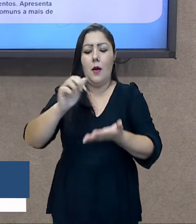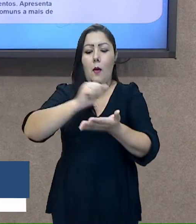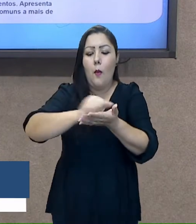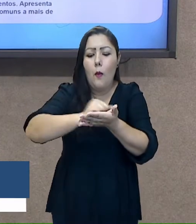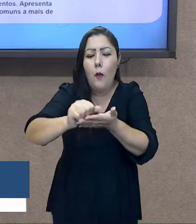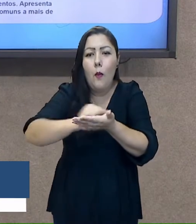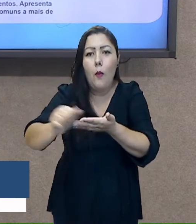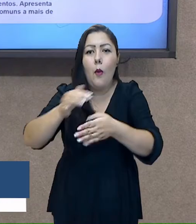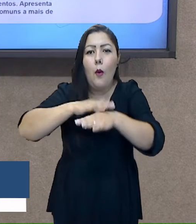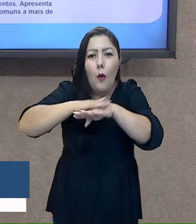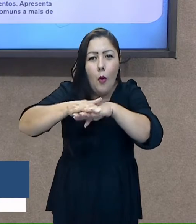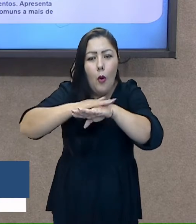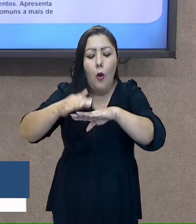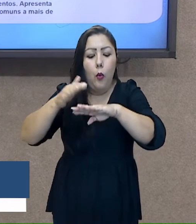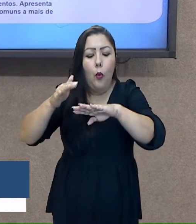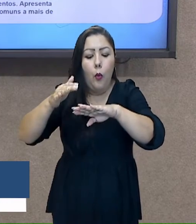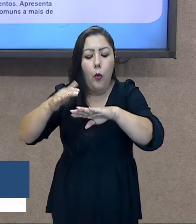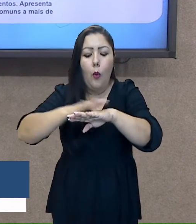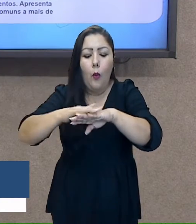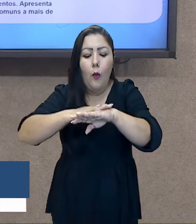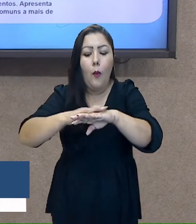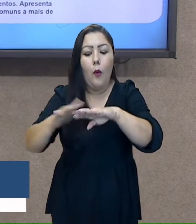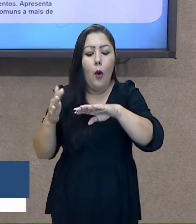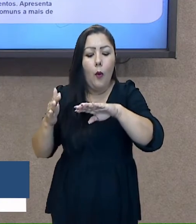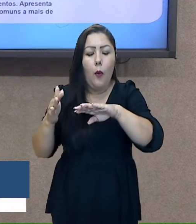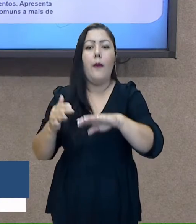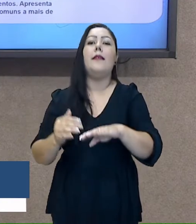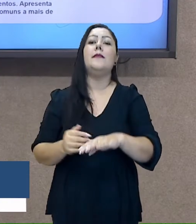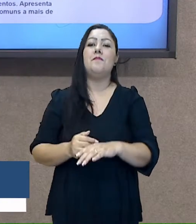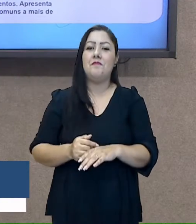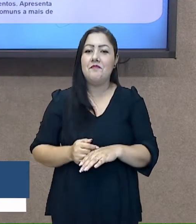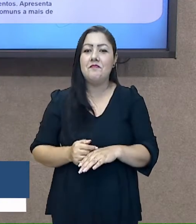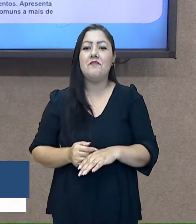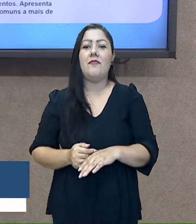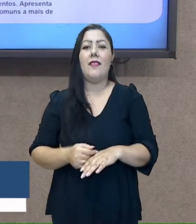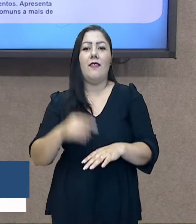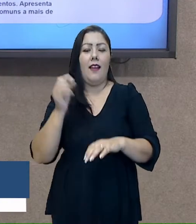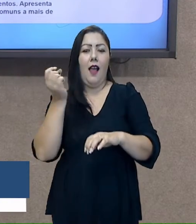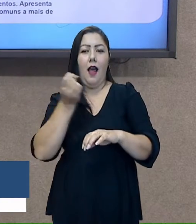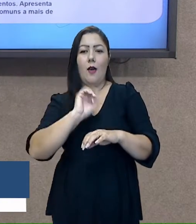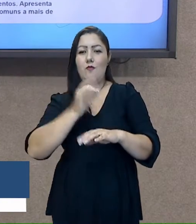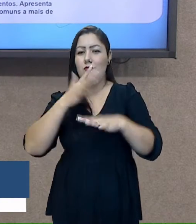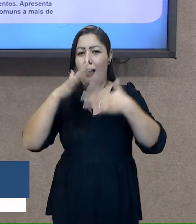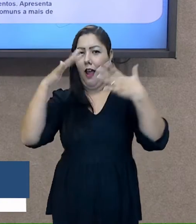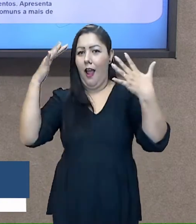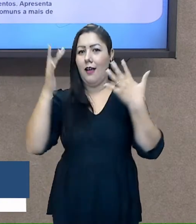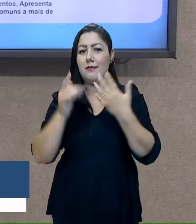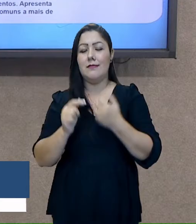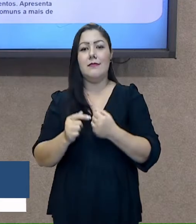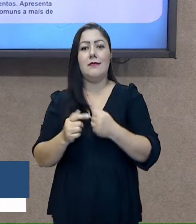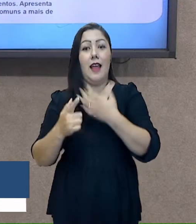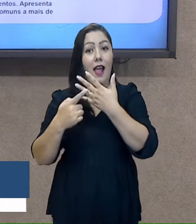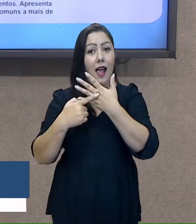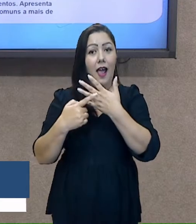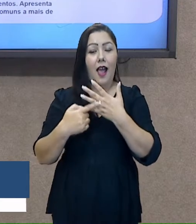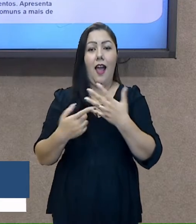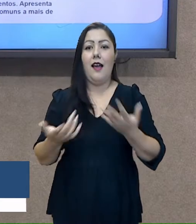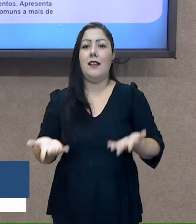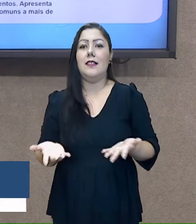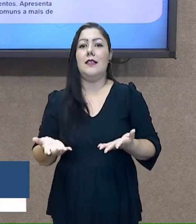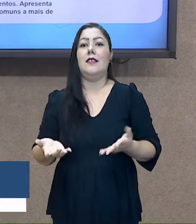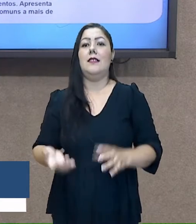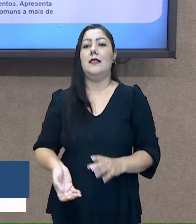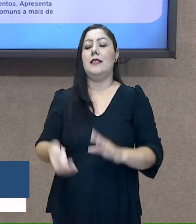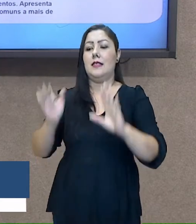Então, quando a gente percebe um brilho na aliança, o brilho na maçaneta da